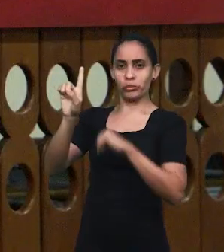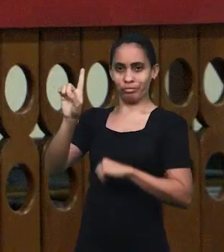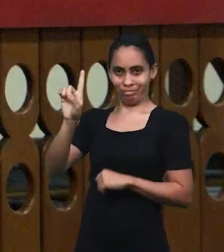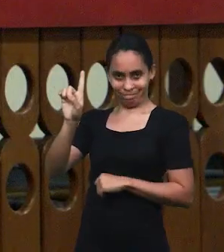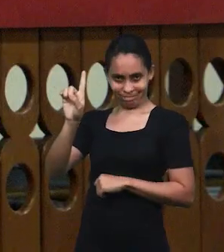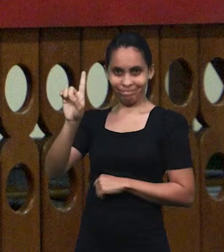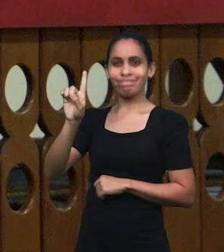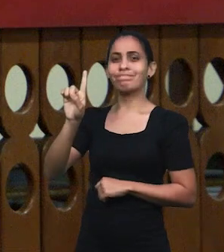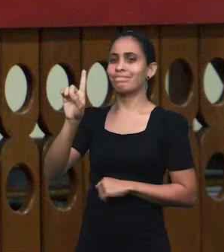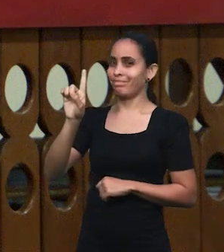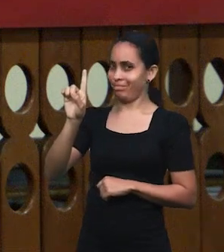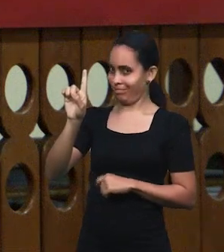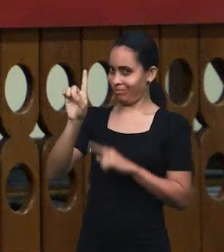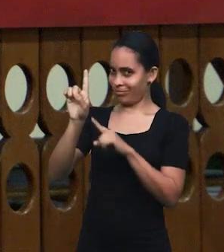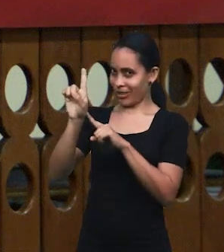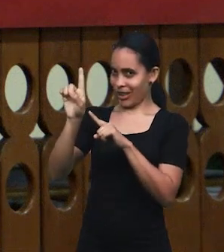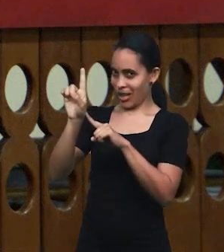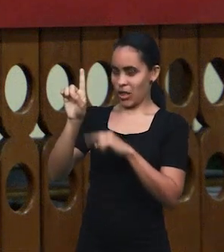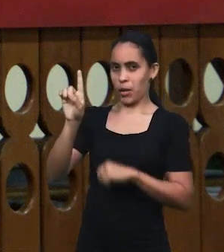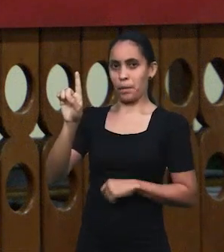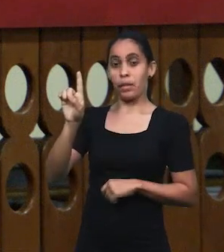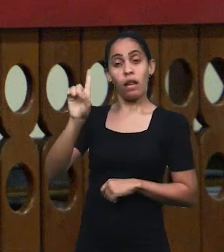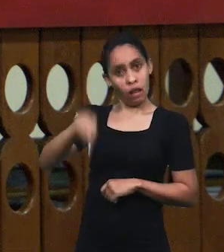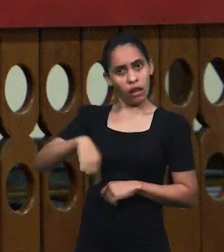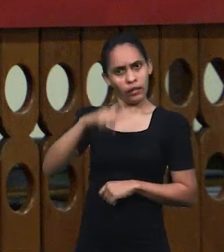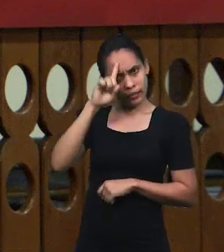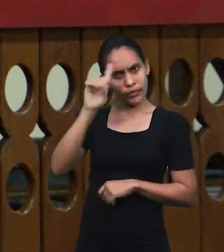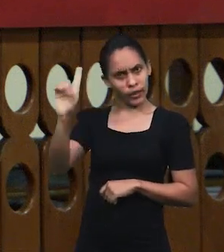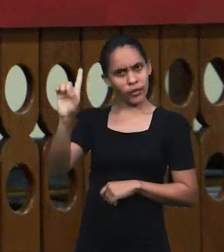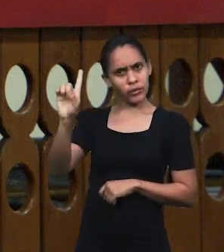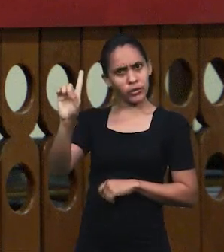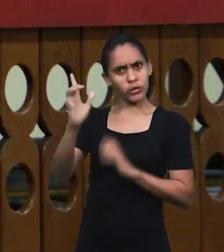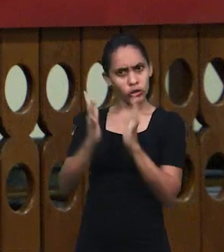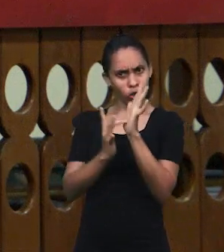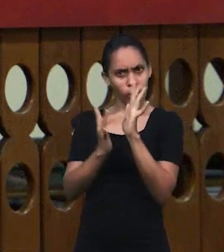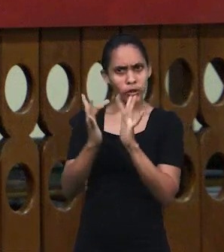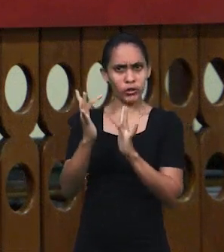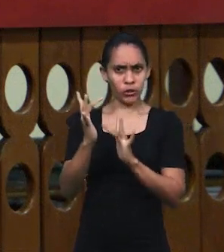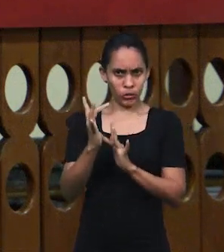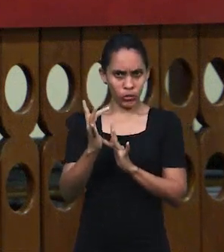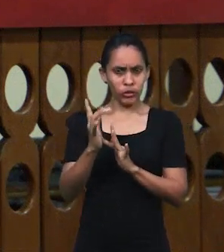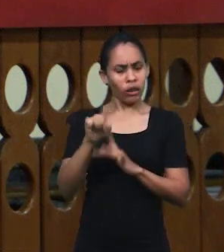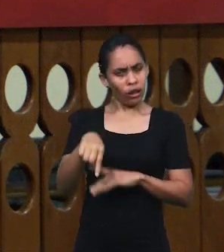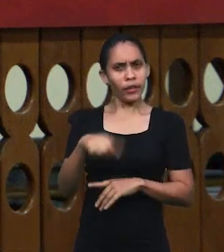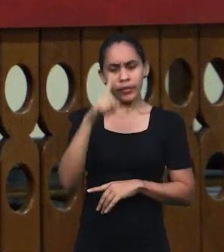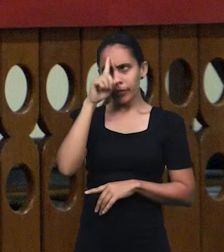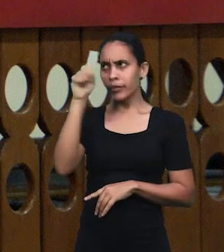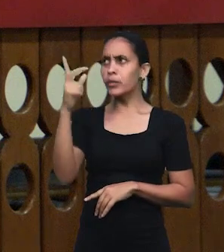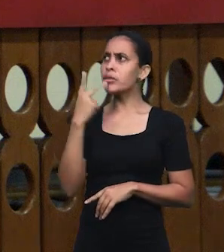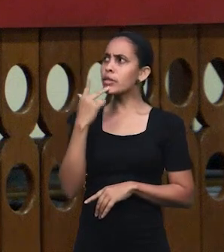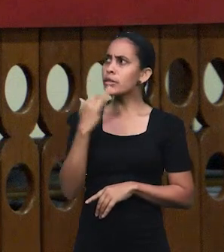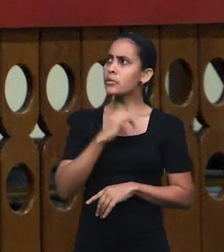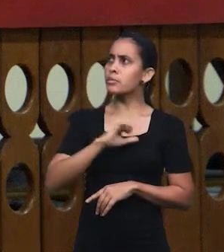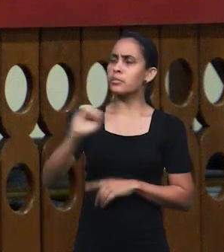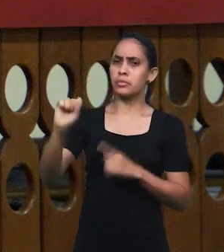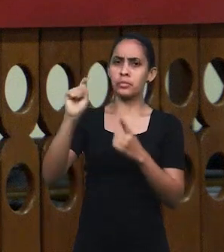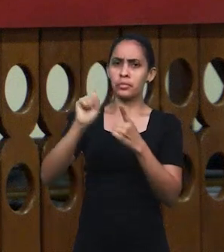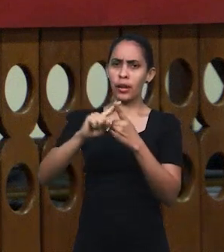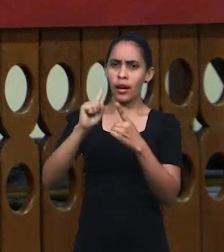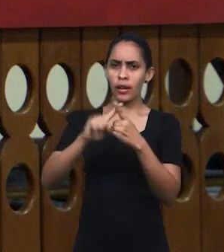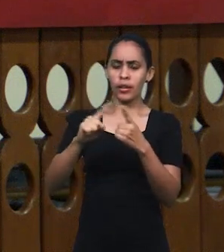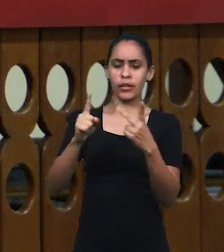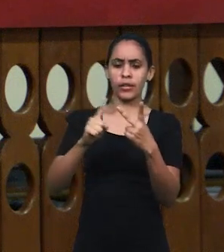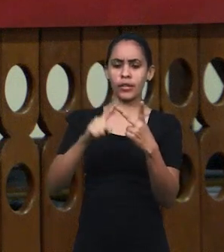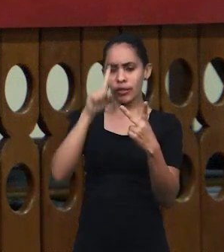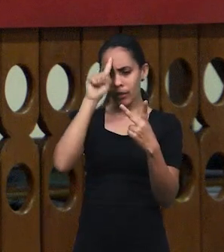outro. Ele é o outro, porque Ele também é Deus. Jesus é Deus Pai, Jesus o